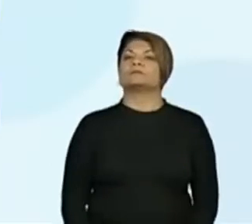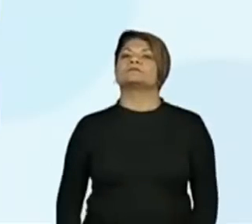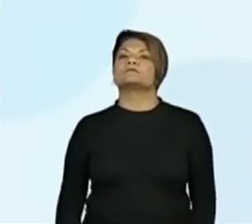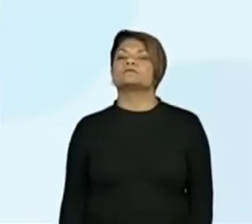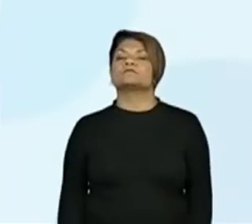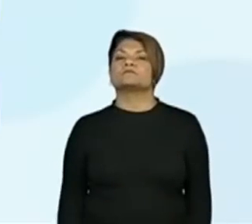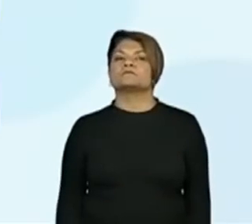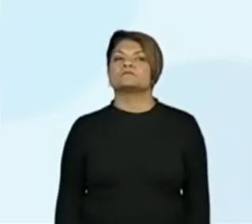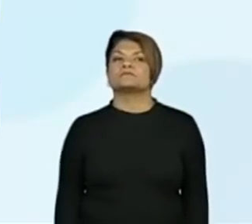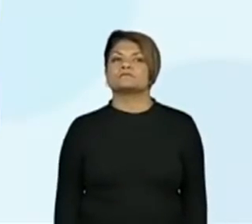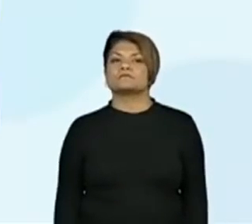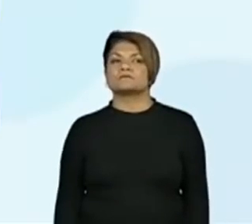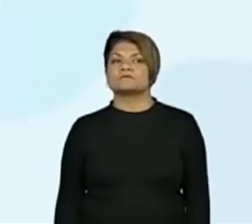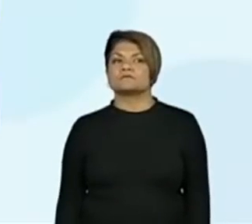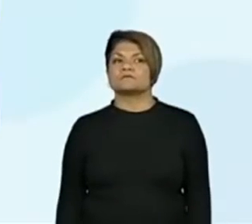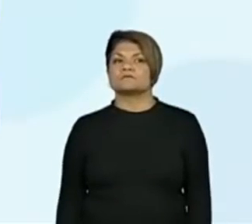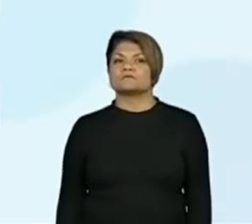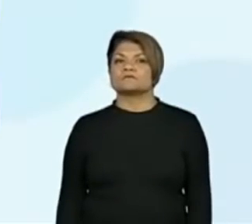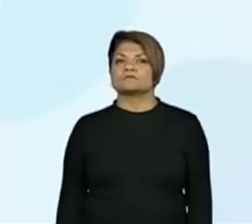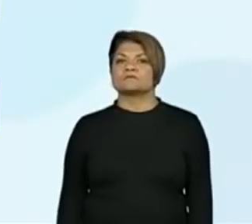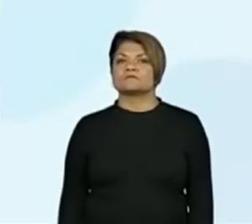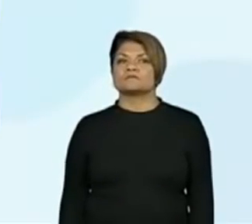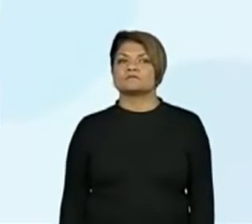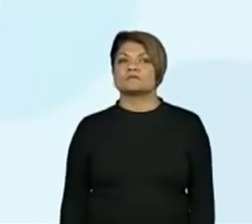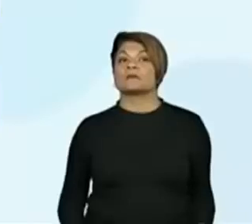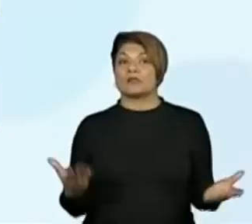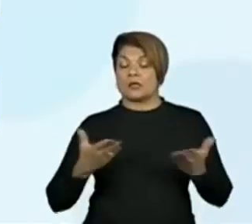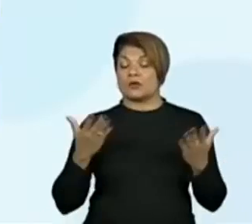1958. Muito bem. Agora nós vamos organizar aqui